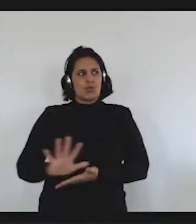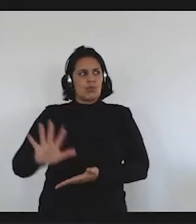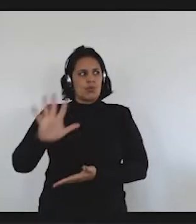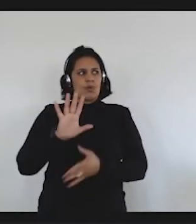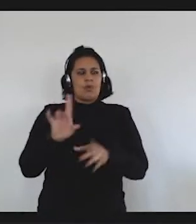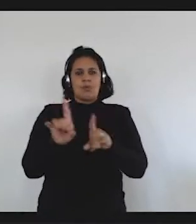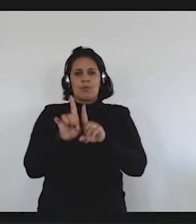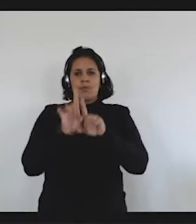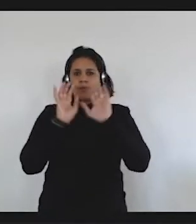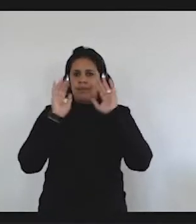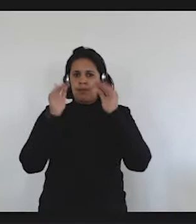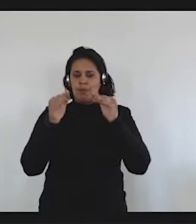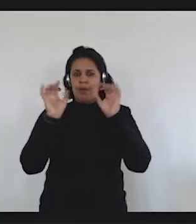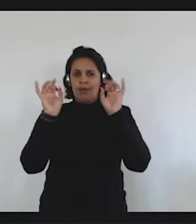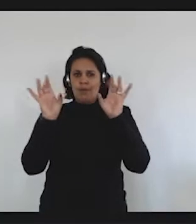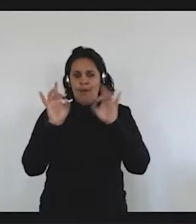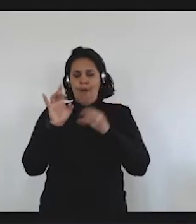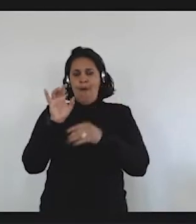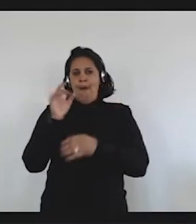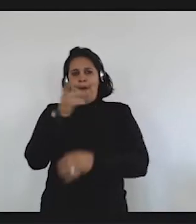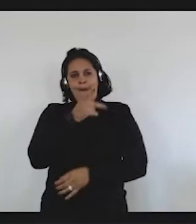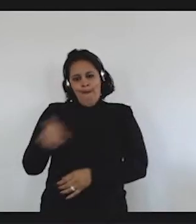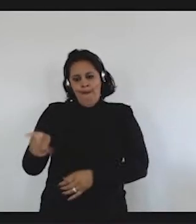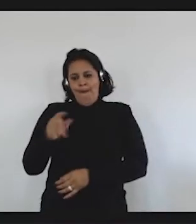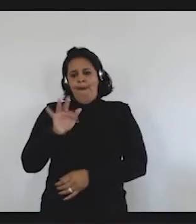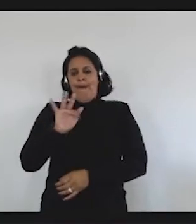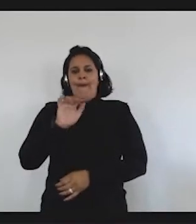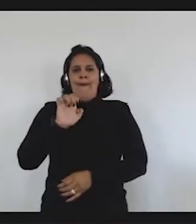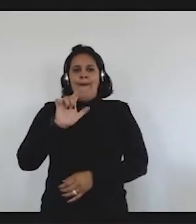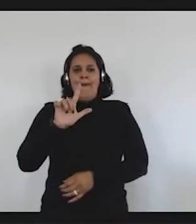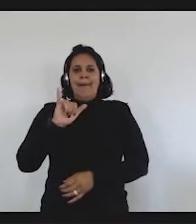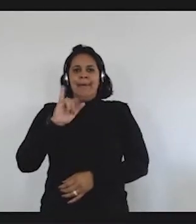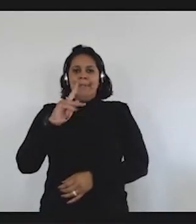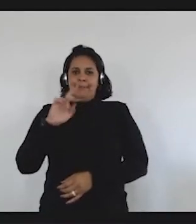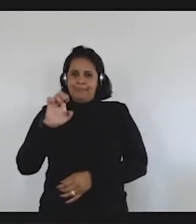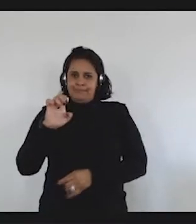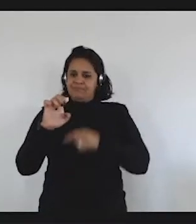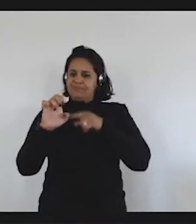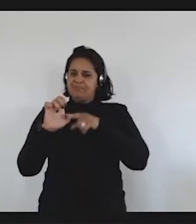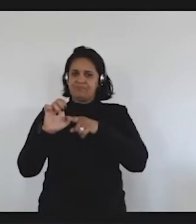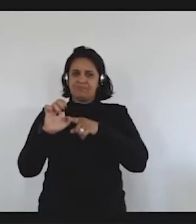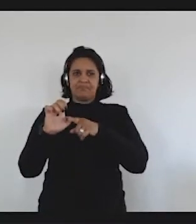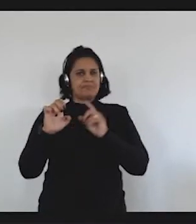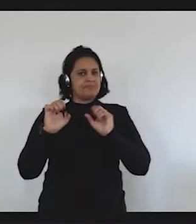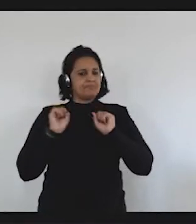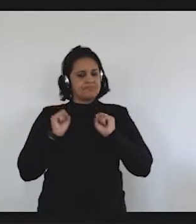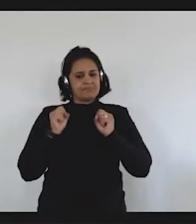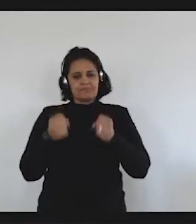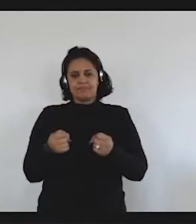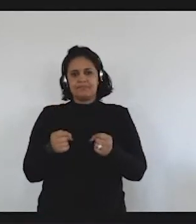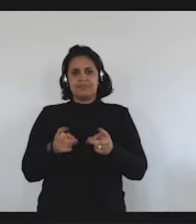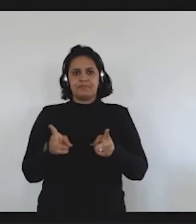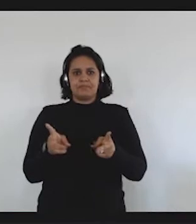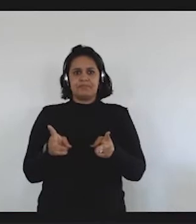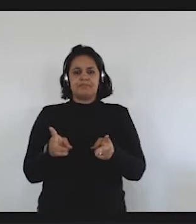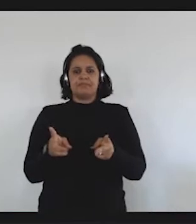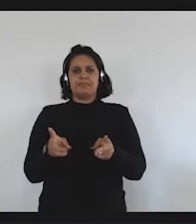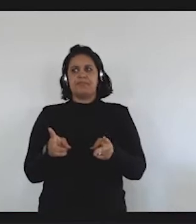nosso presidente Felipe Santa Cruz, que abraçou com entusiasmo o